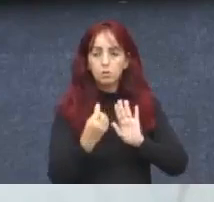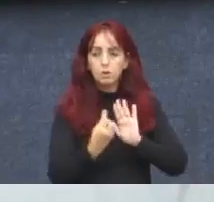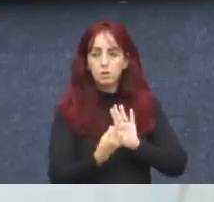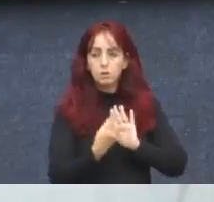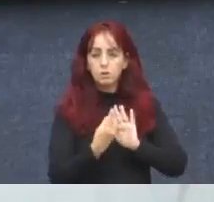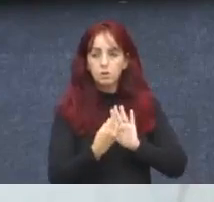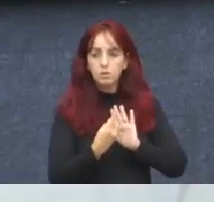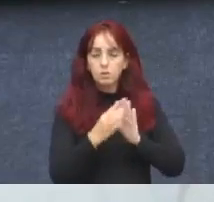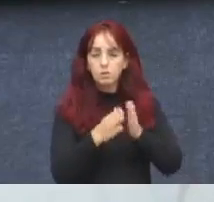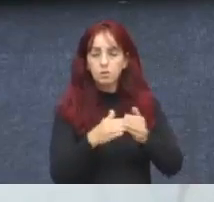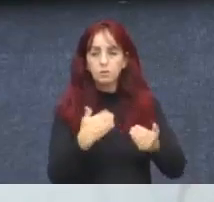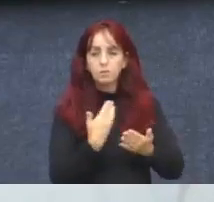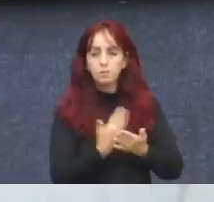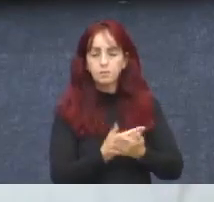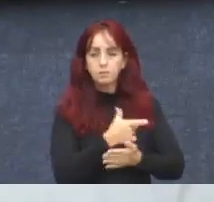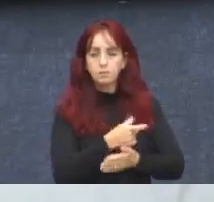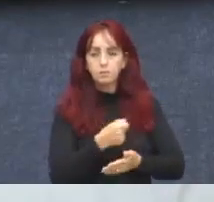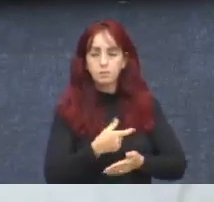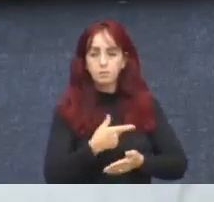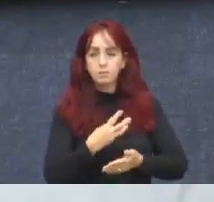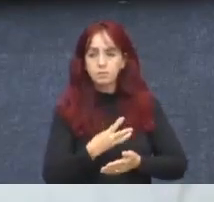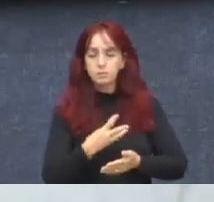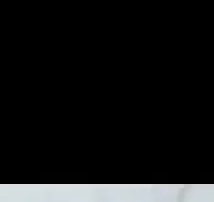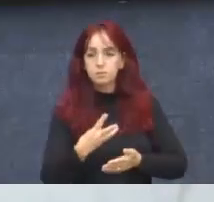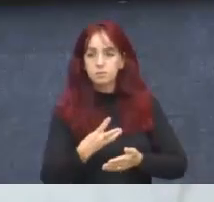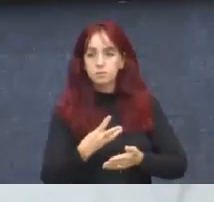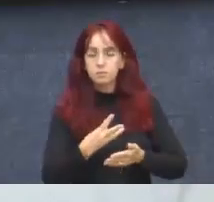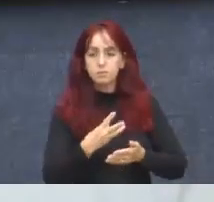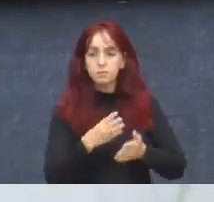requerimento 311/2023, que solicitou a